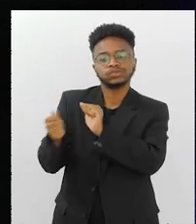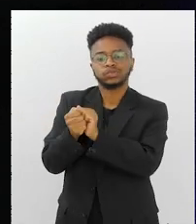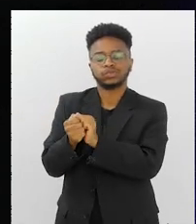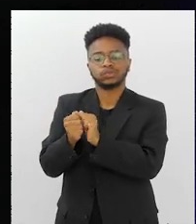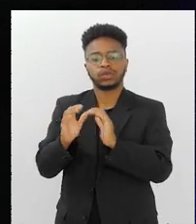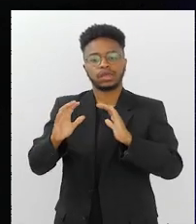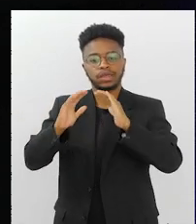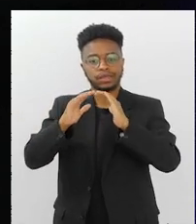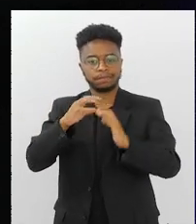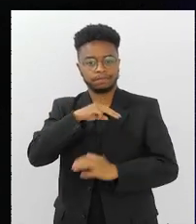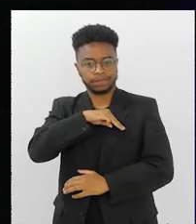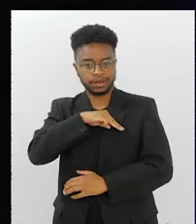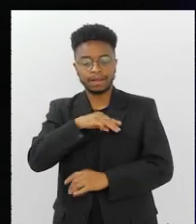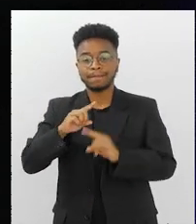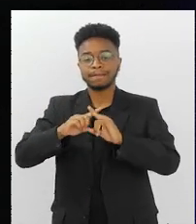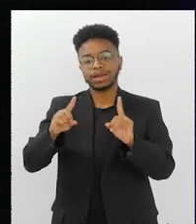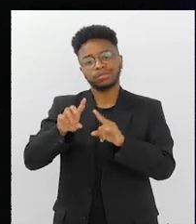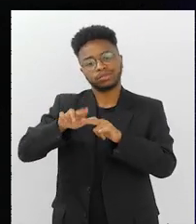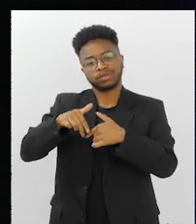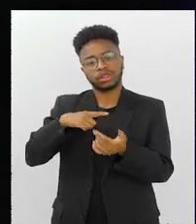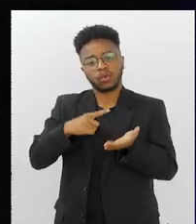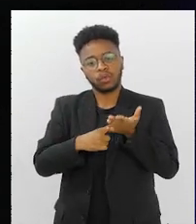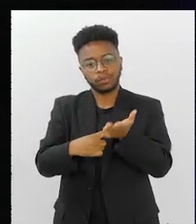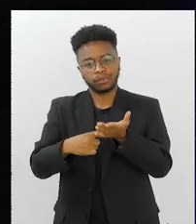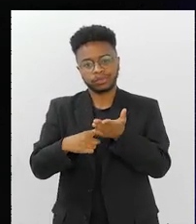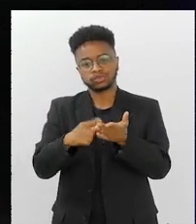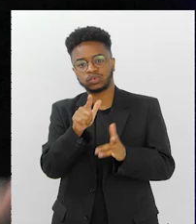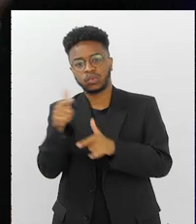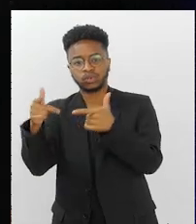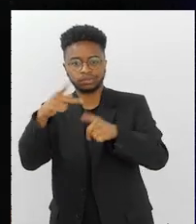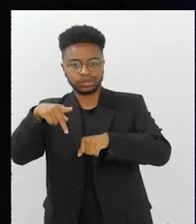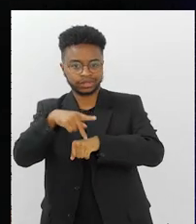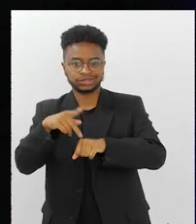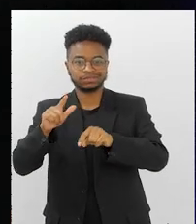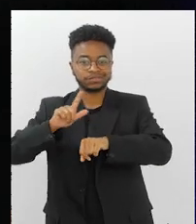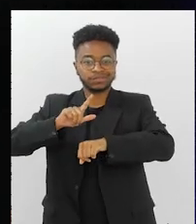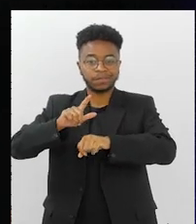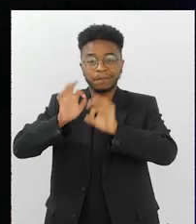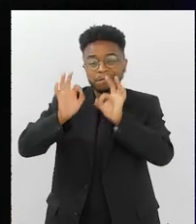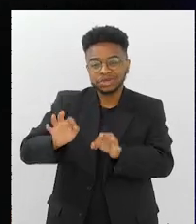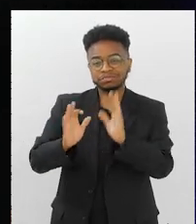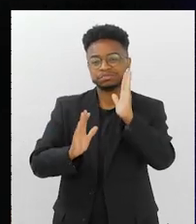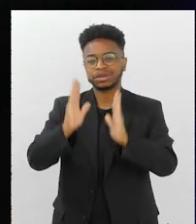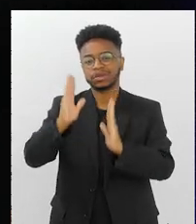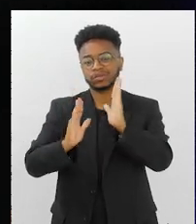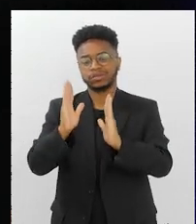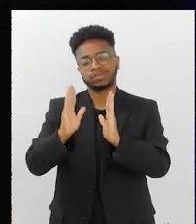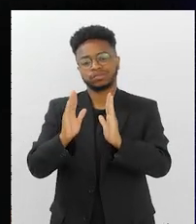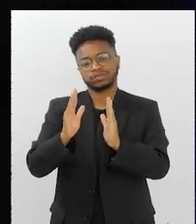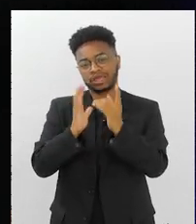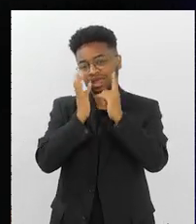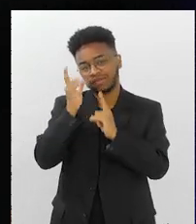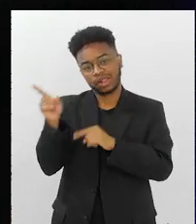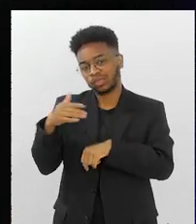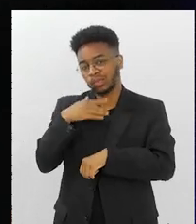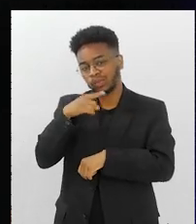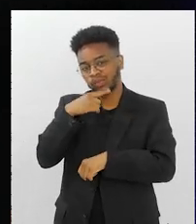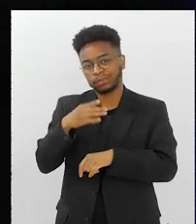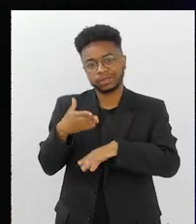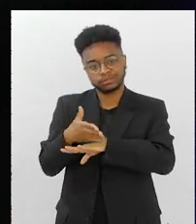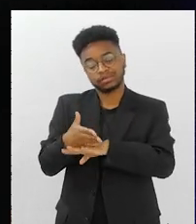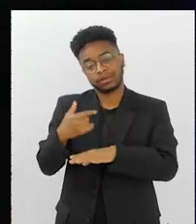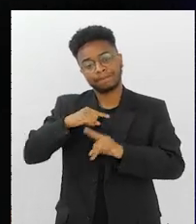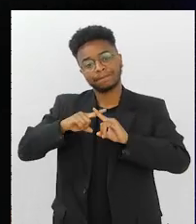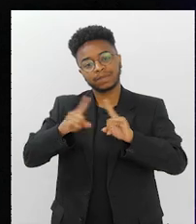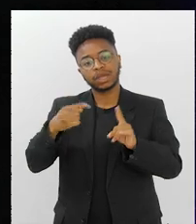Império Serrano mas por conta de agenda dela é no exterior ia bater justamente com carnaval e ela não iria conseguir cumprir E aí como eu já